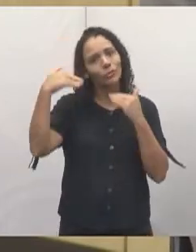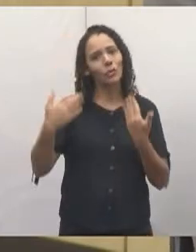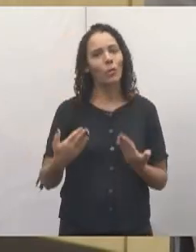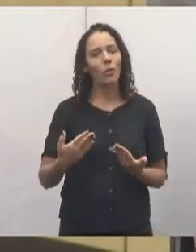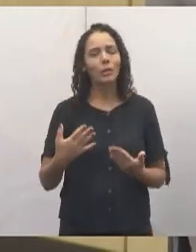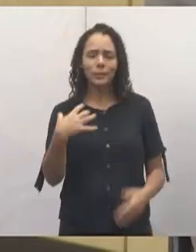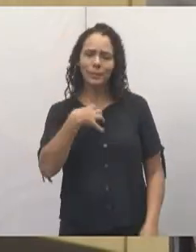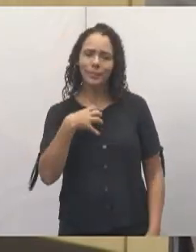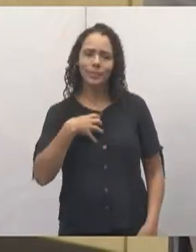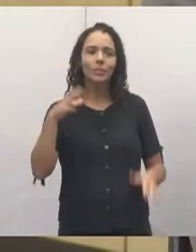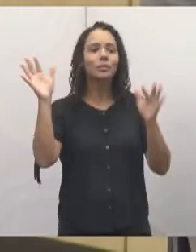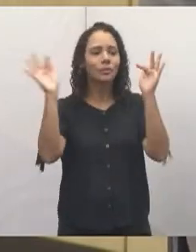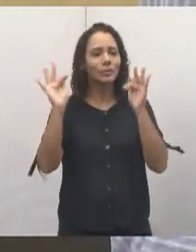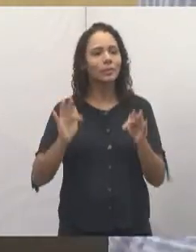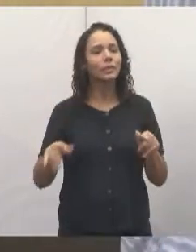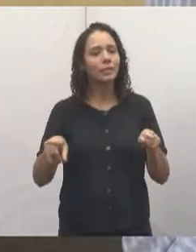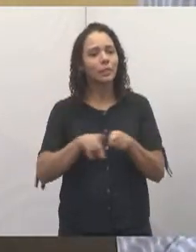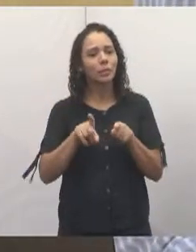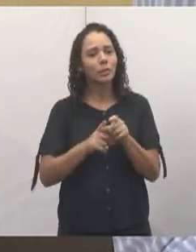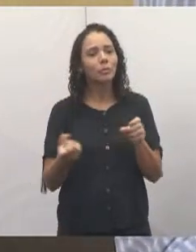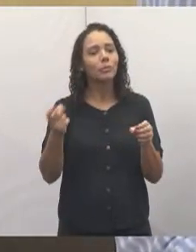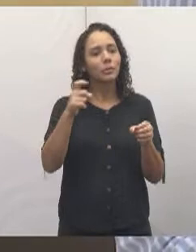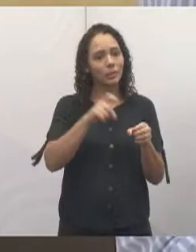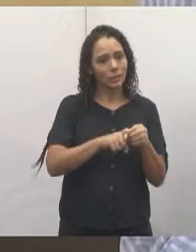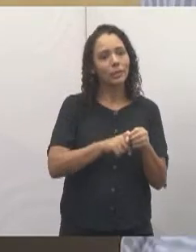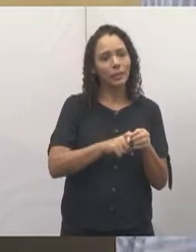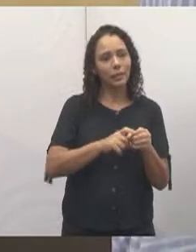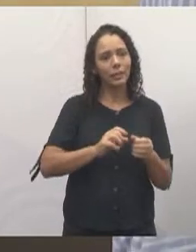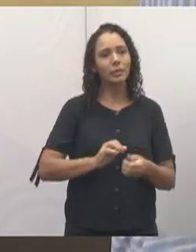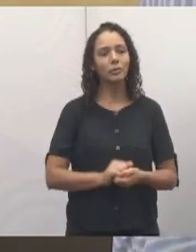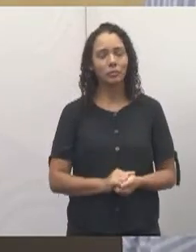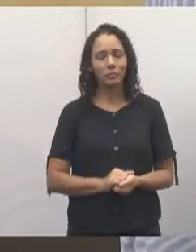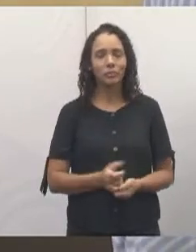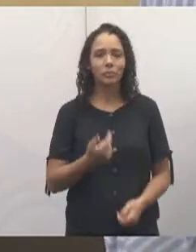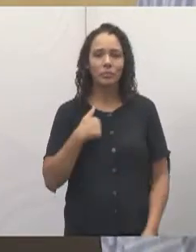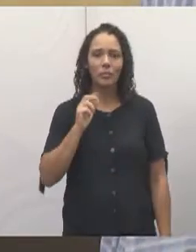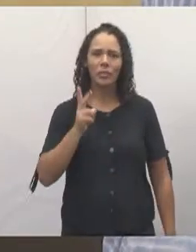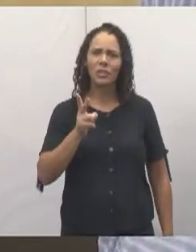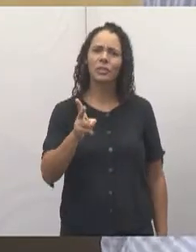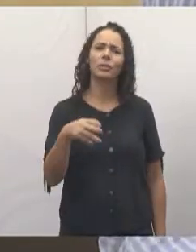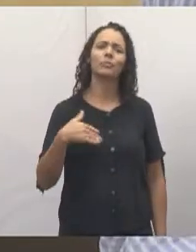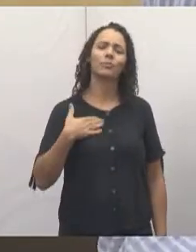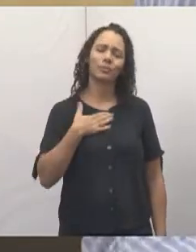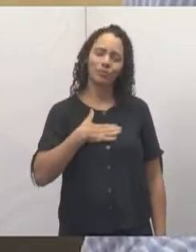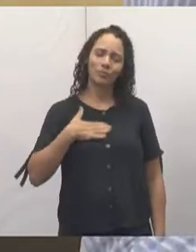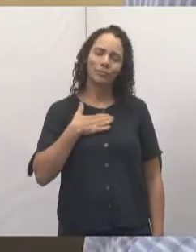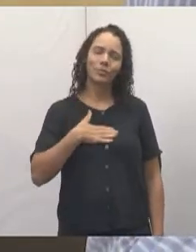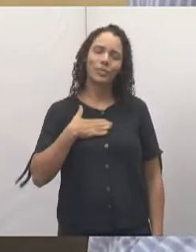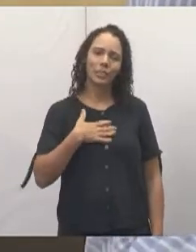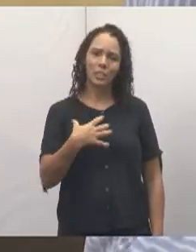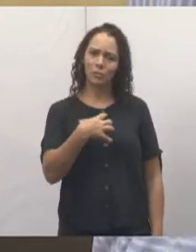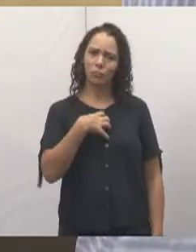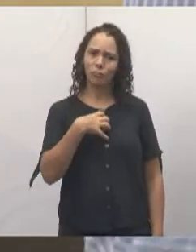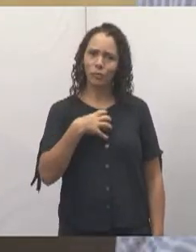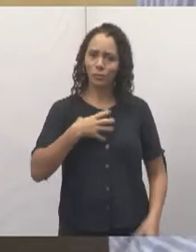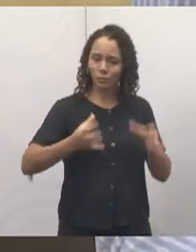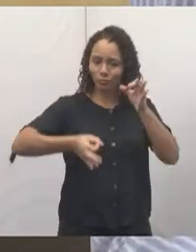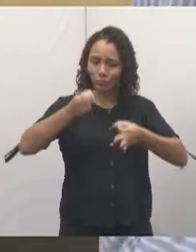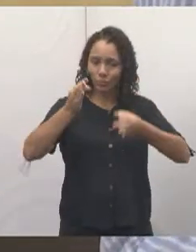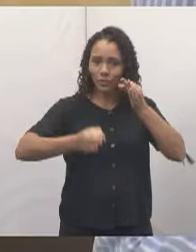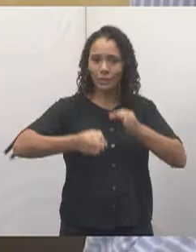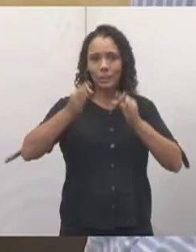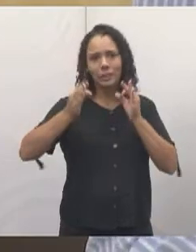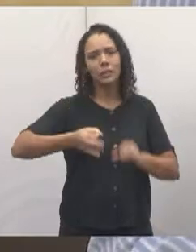nessa casa, tendo um filho homenageado. E eu sempre gostei, né, acho que esse senso de justiça eu sempre